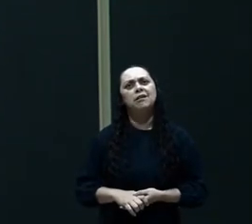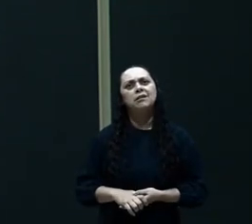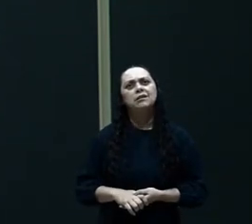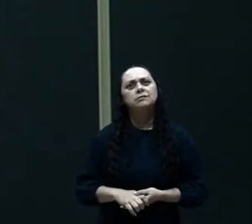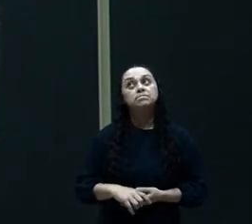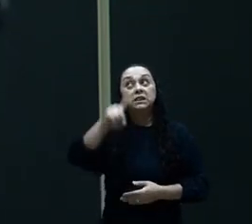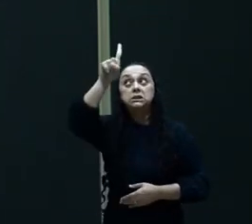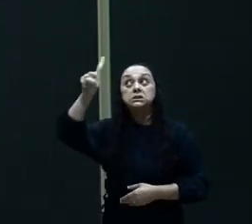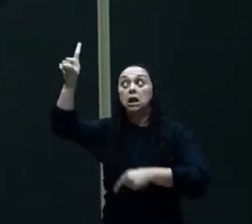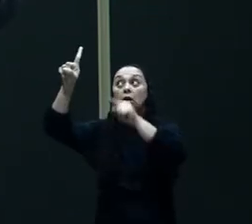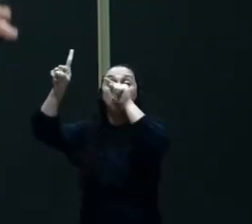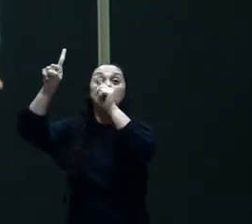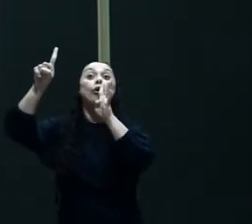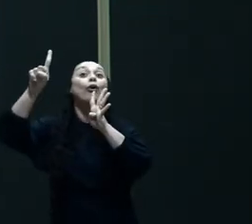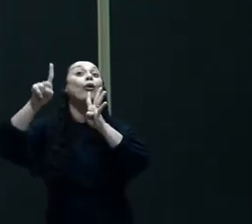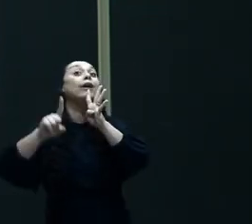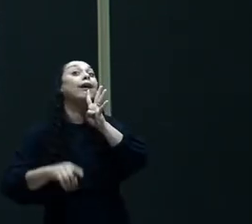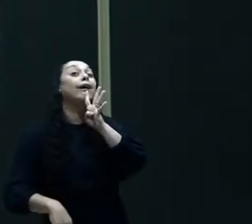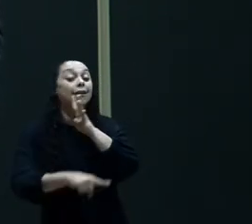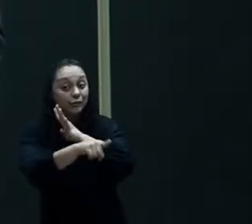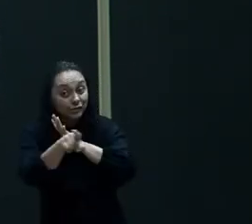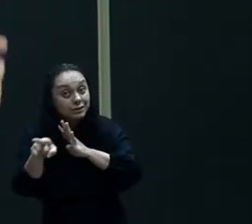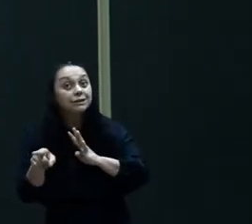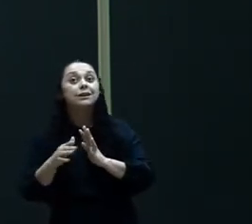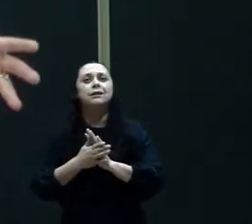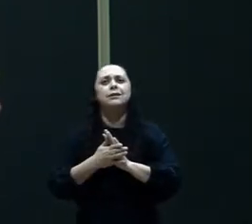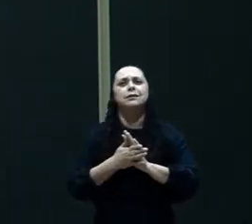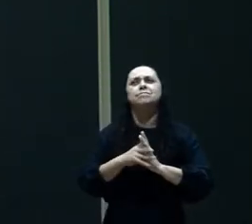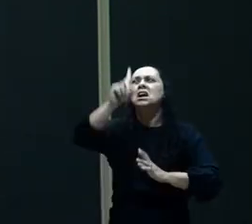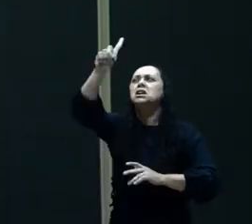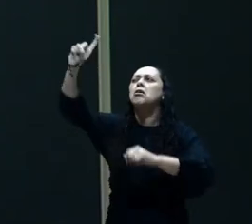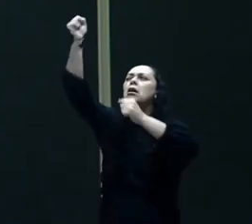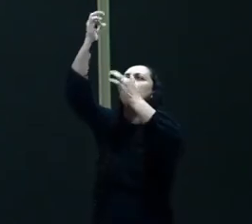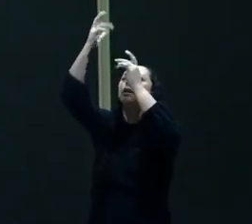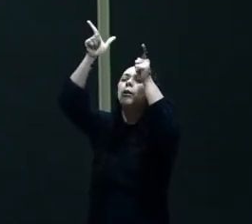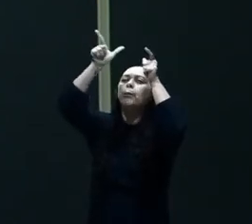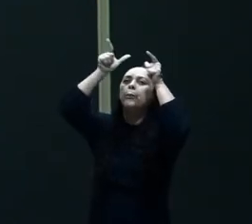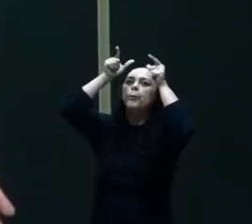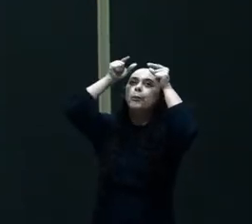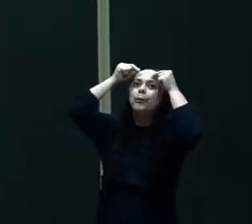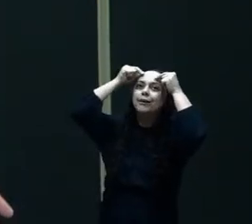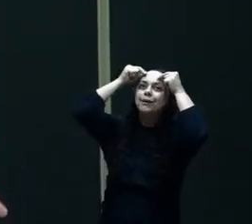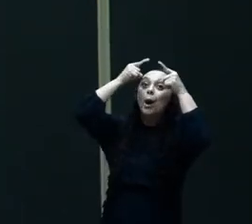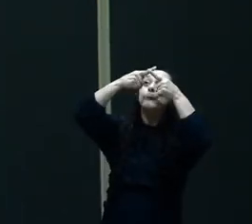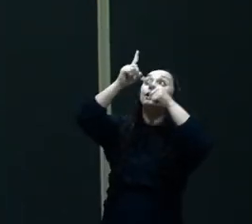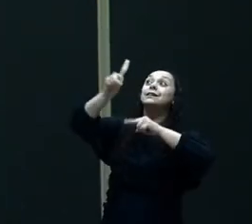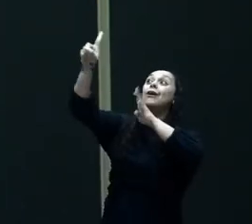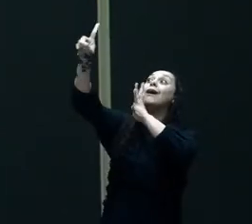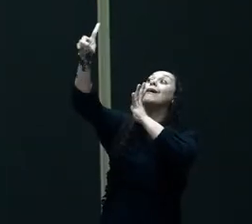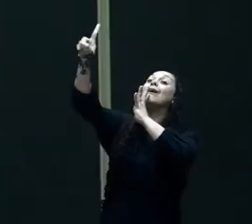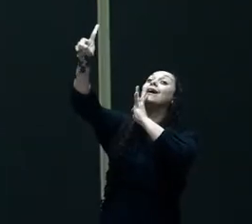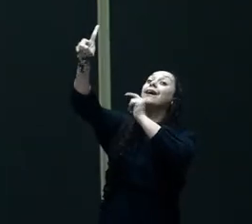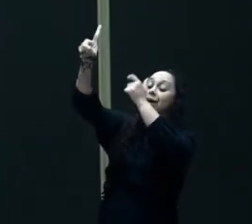conhece Deus alivia um pouco porque Deus sabe até onde a gente consegue